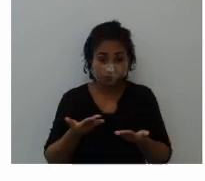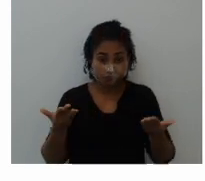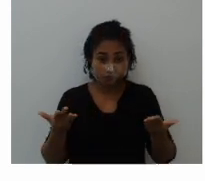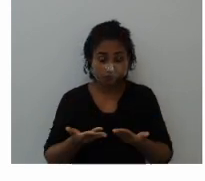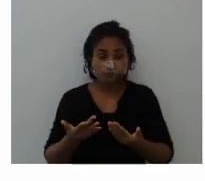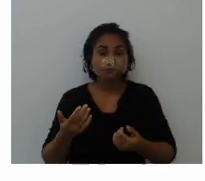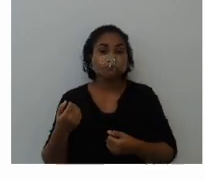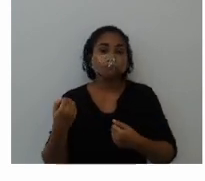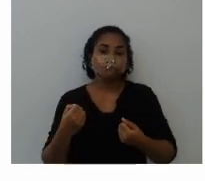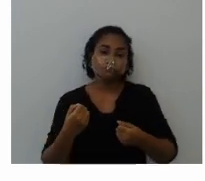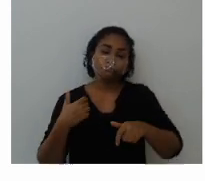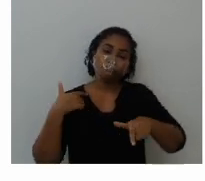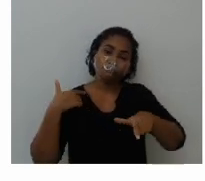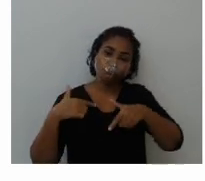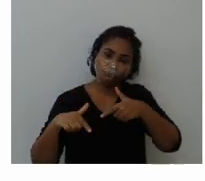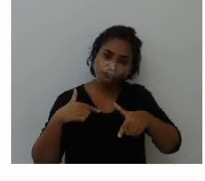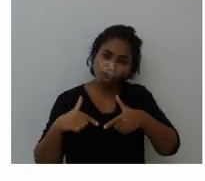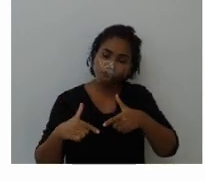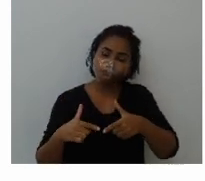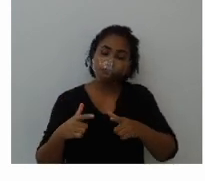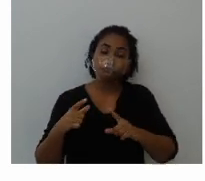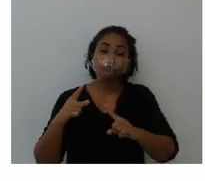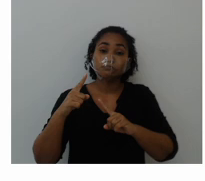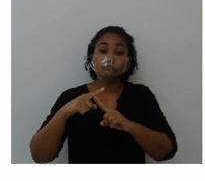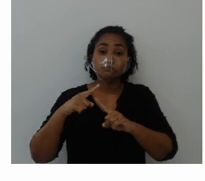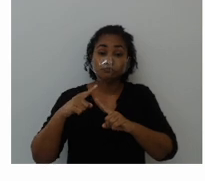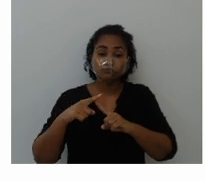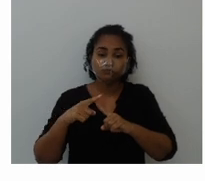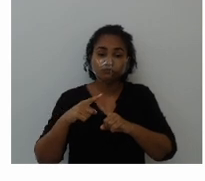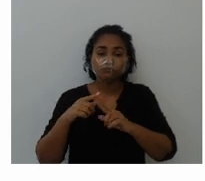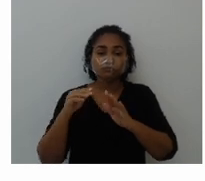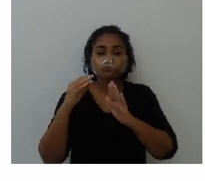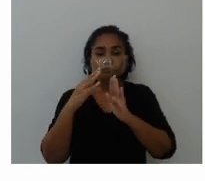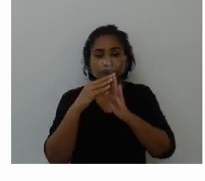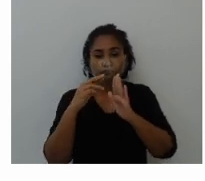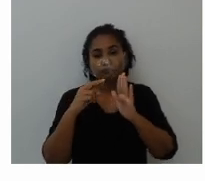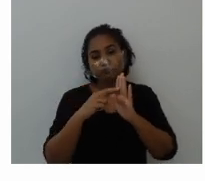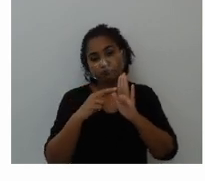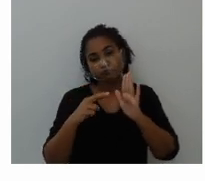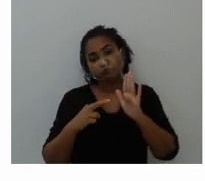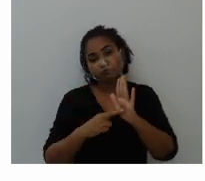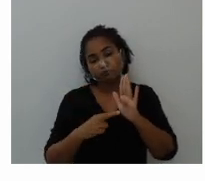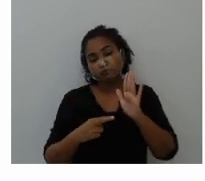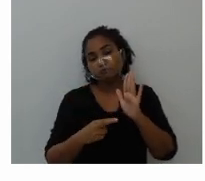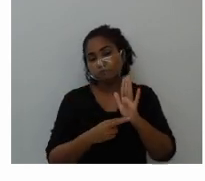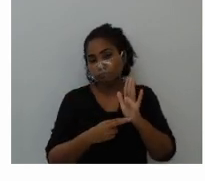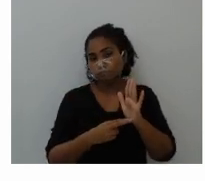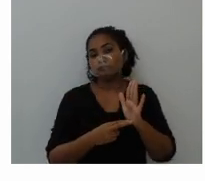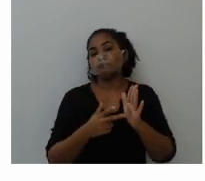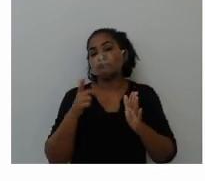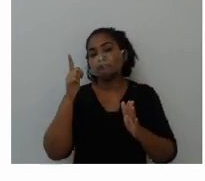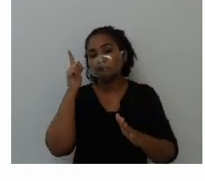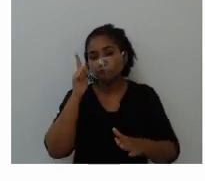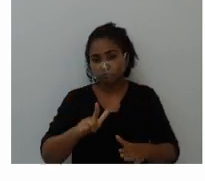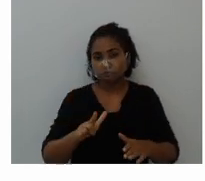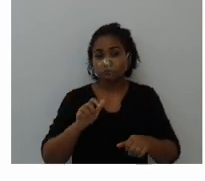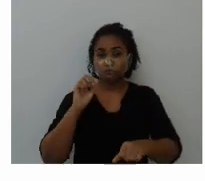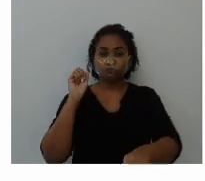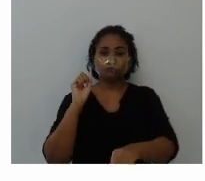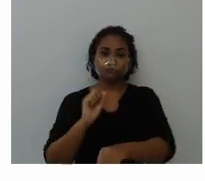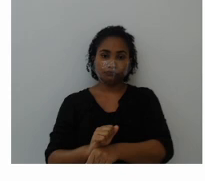vamos trabalhar a condição em que as forças serão anuladas para que um corpo possa ficar